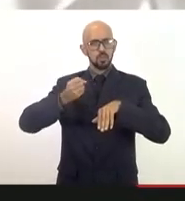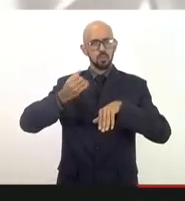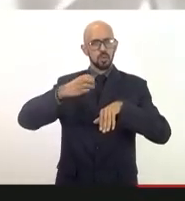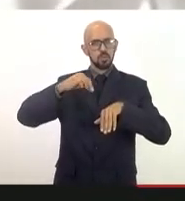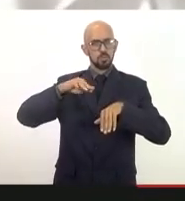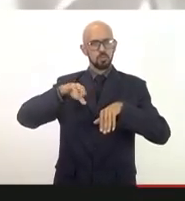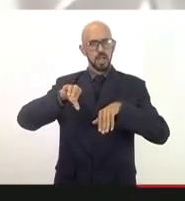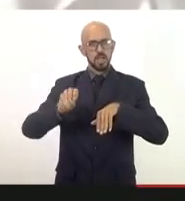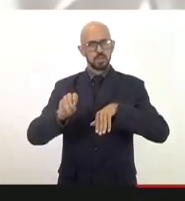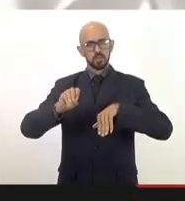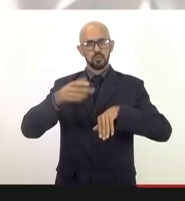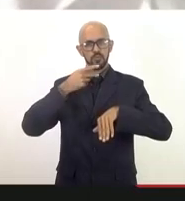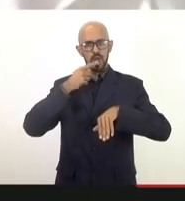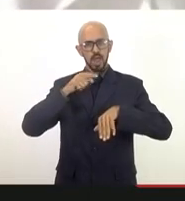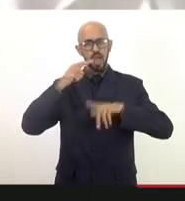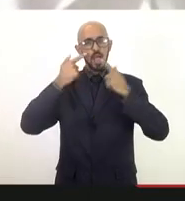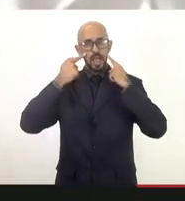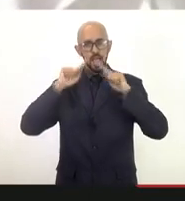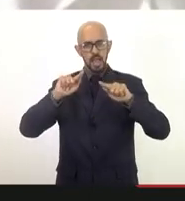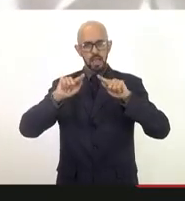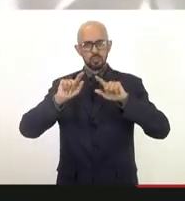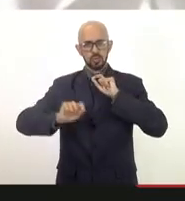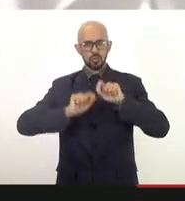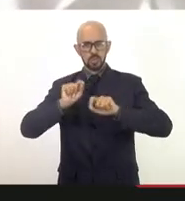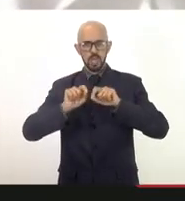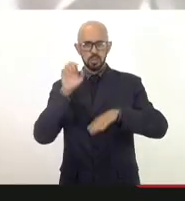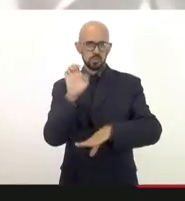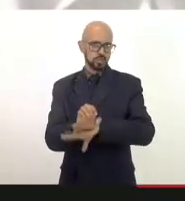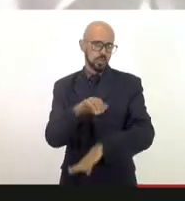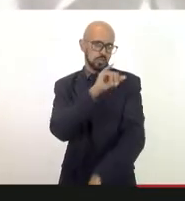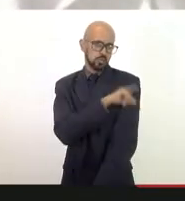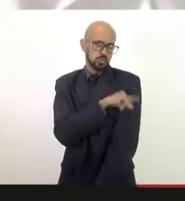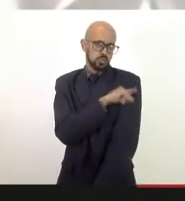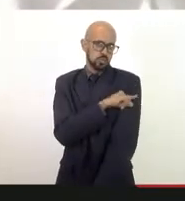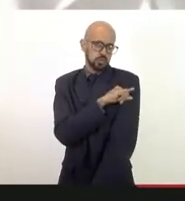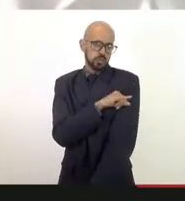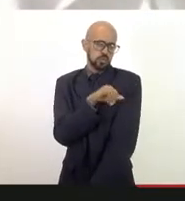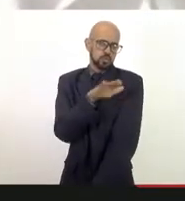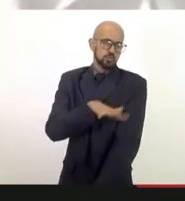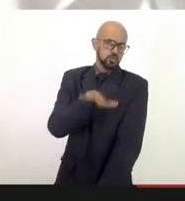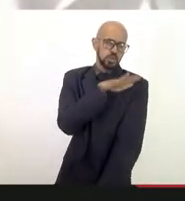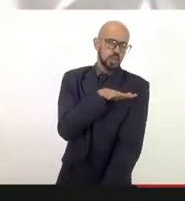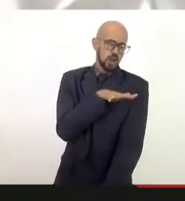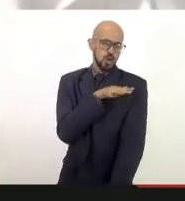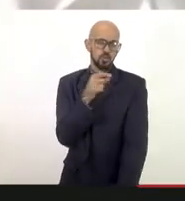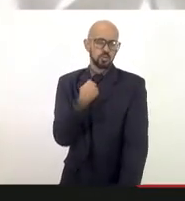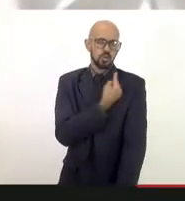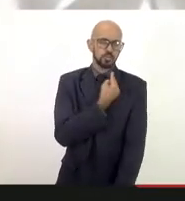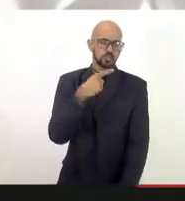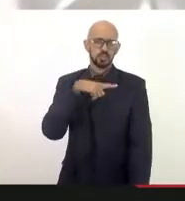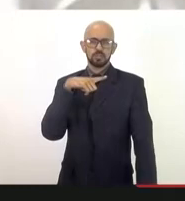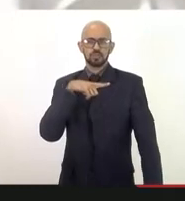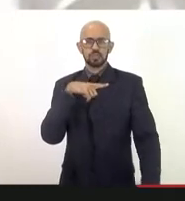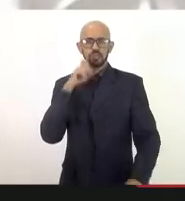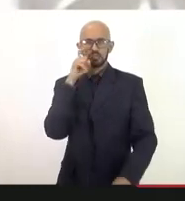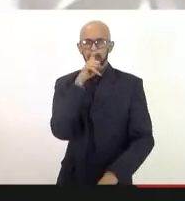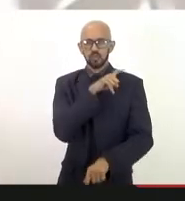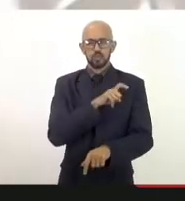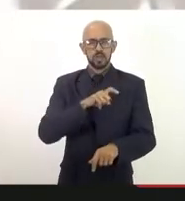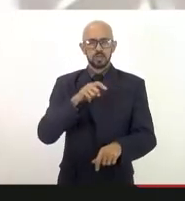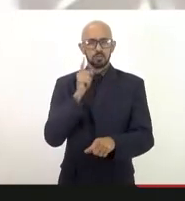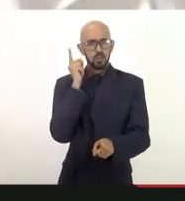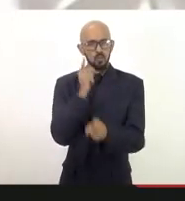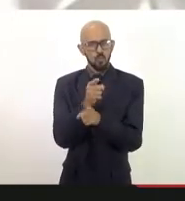falou aqui, é grave que no estado do Rio de Janeiro, como um todo, a gente tenha dificuldade no